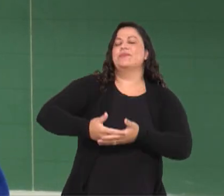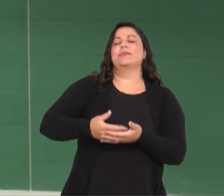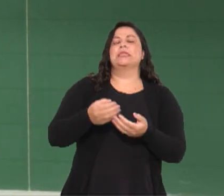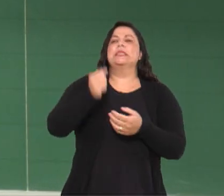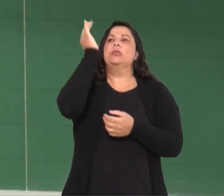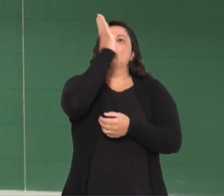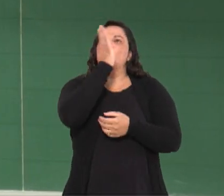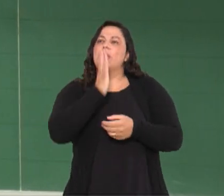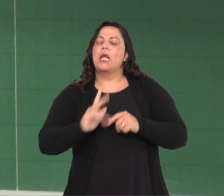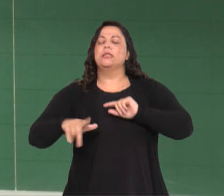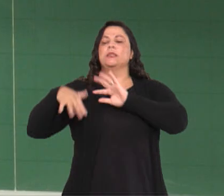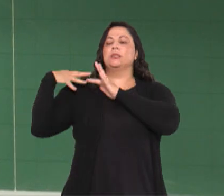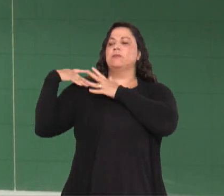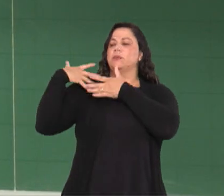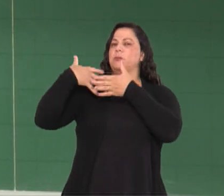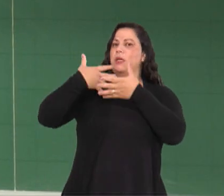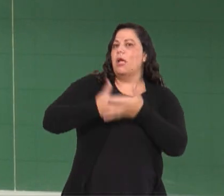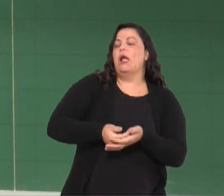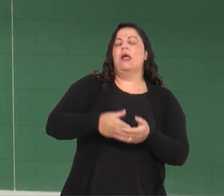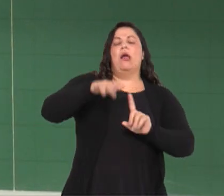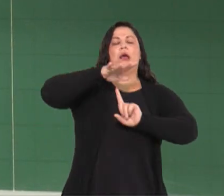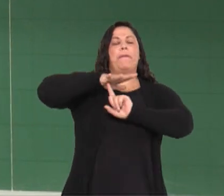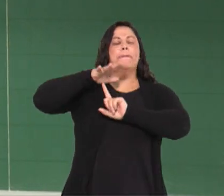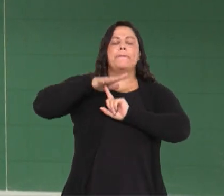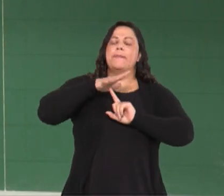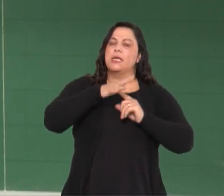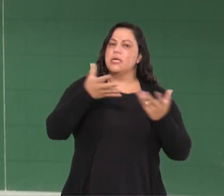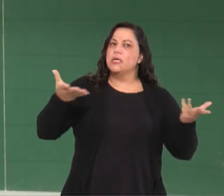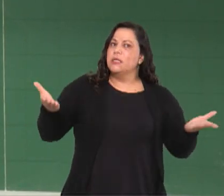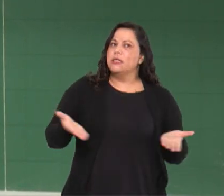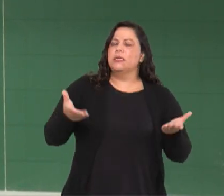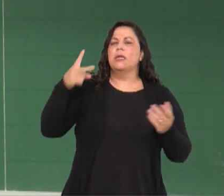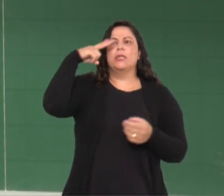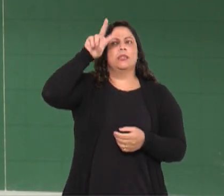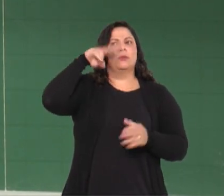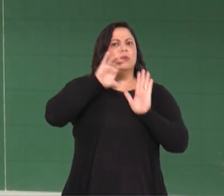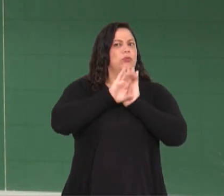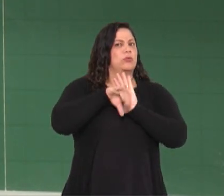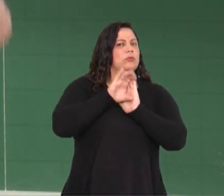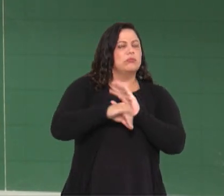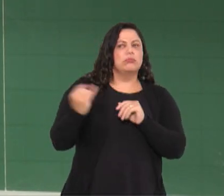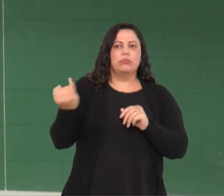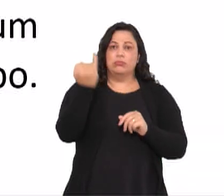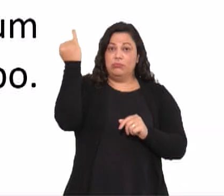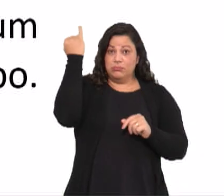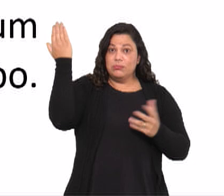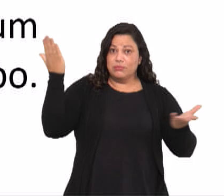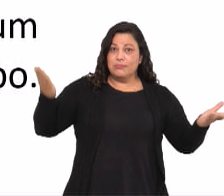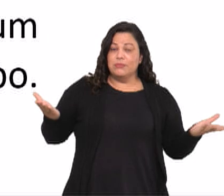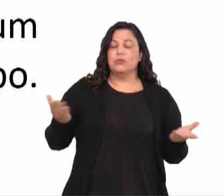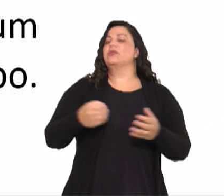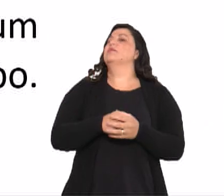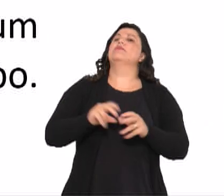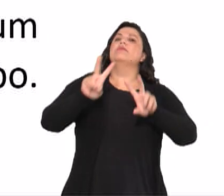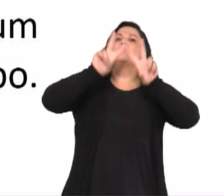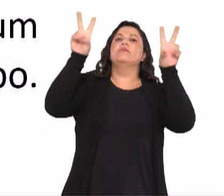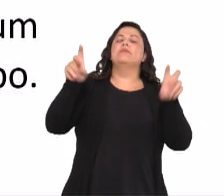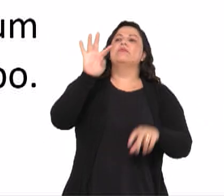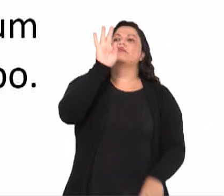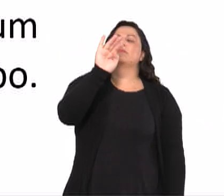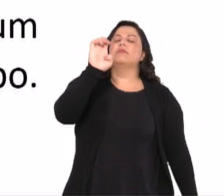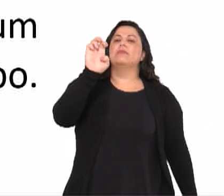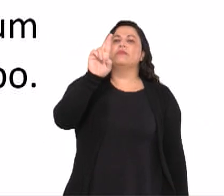agora a formação do território do Paraná. Então, vamos relembrar alguns conceitos importantes, como é o conceito de território. Então,